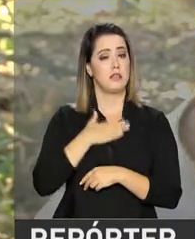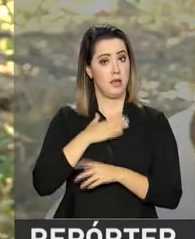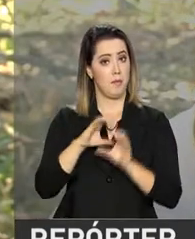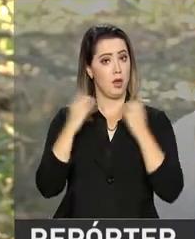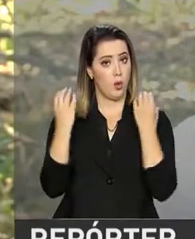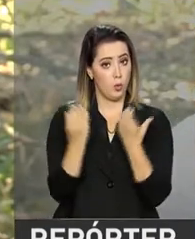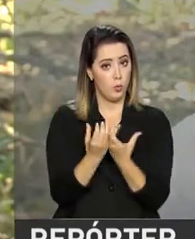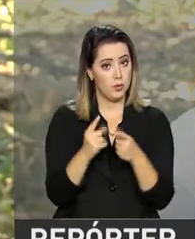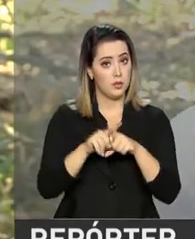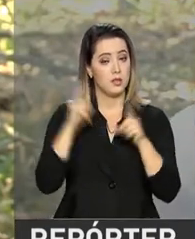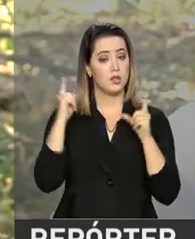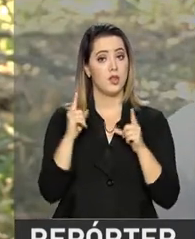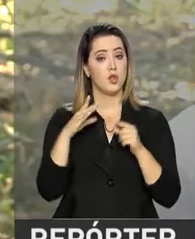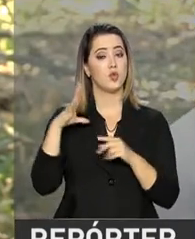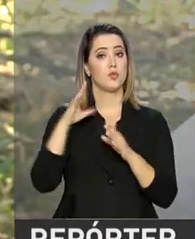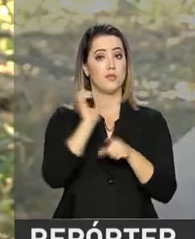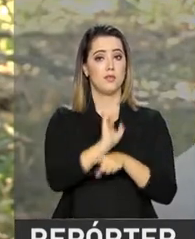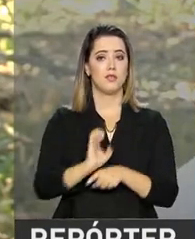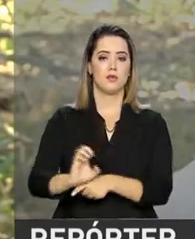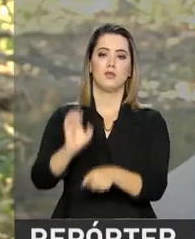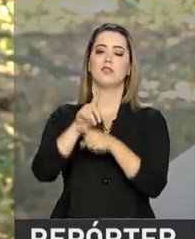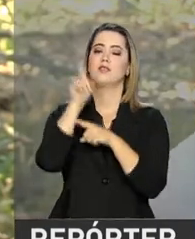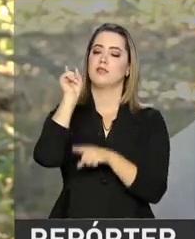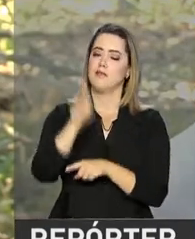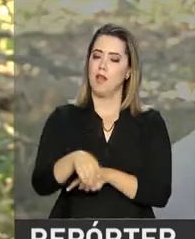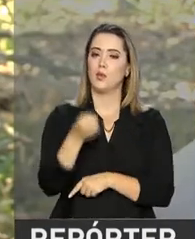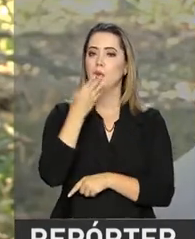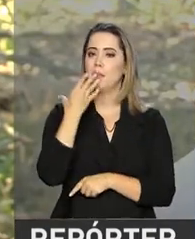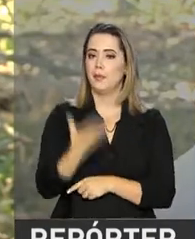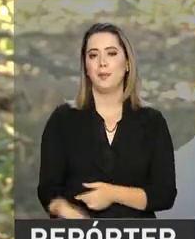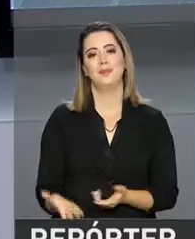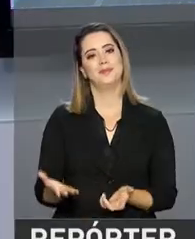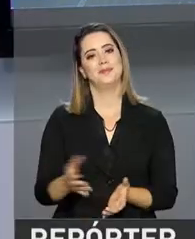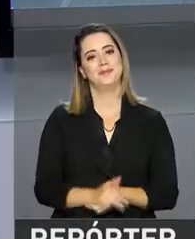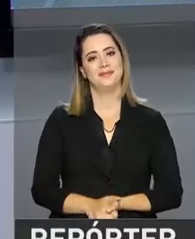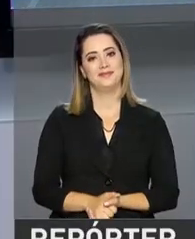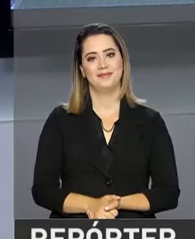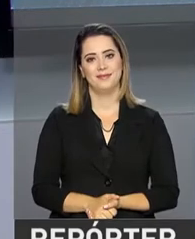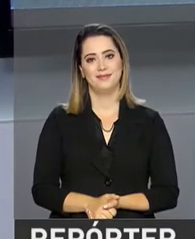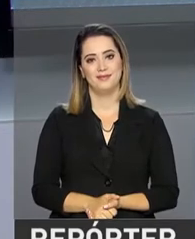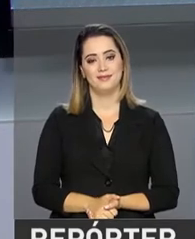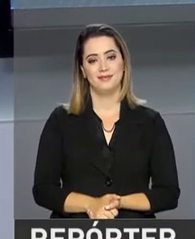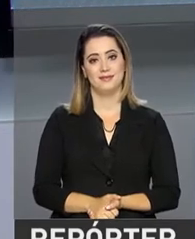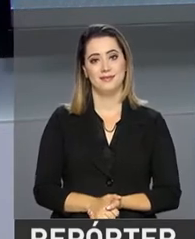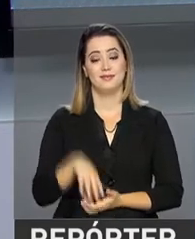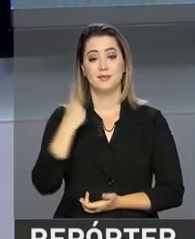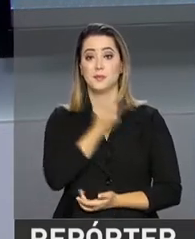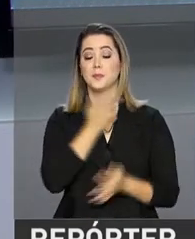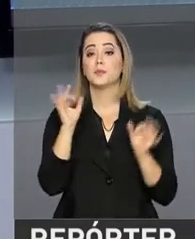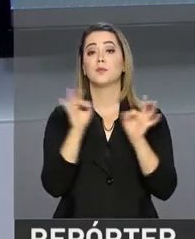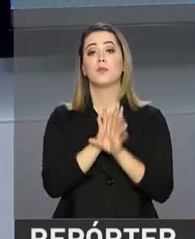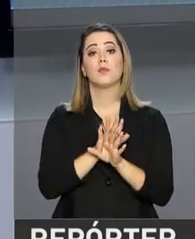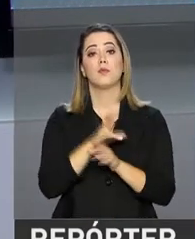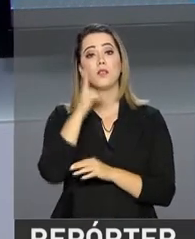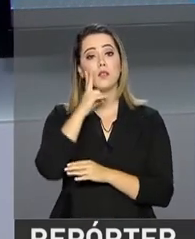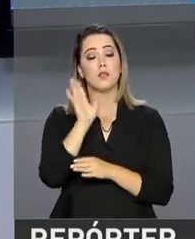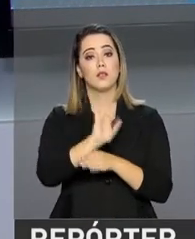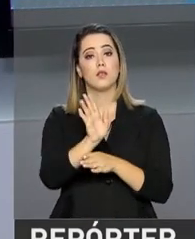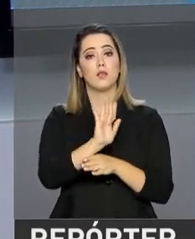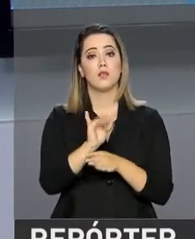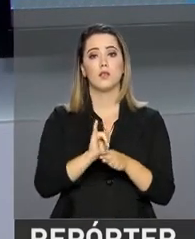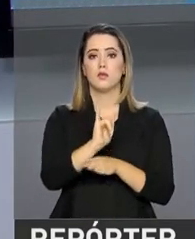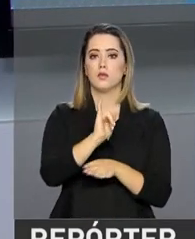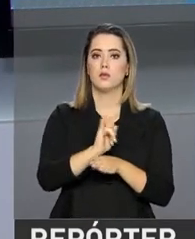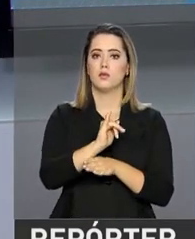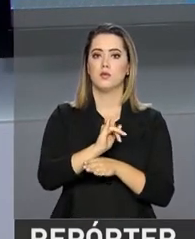como o do estado de outras crianças é ótimo né nós ficamos por aqui reveja nossas